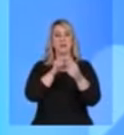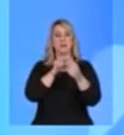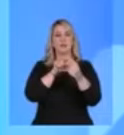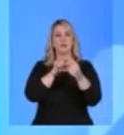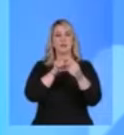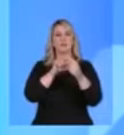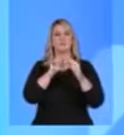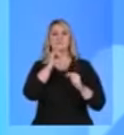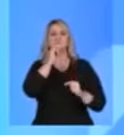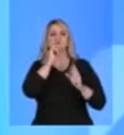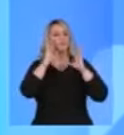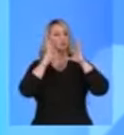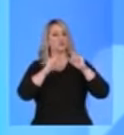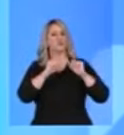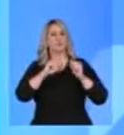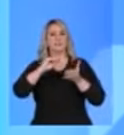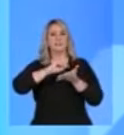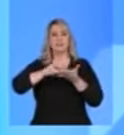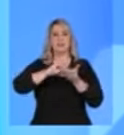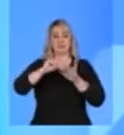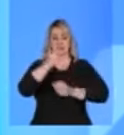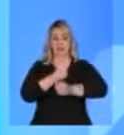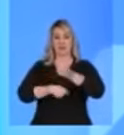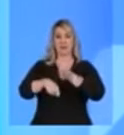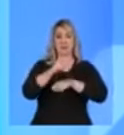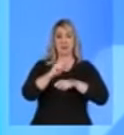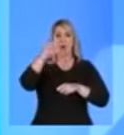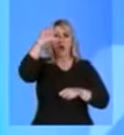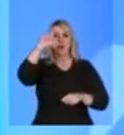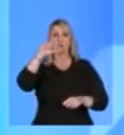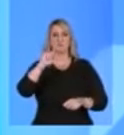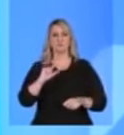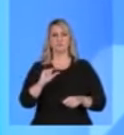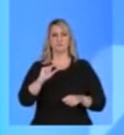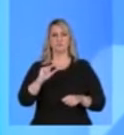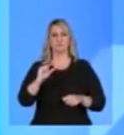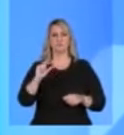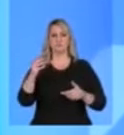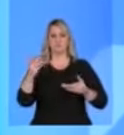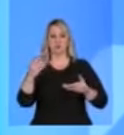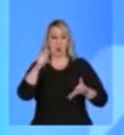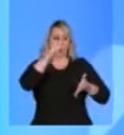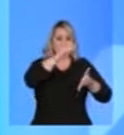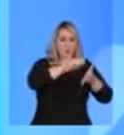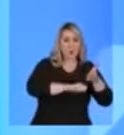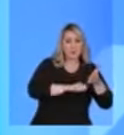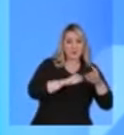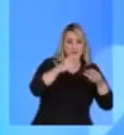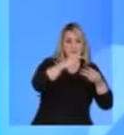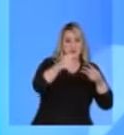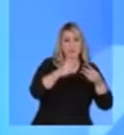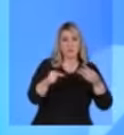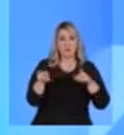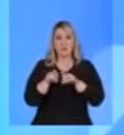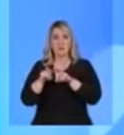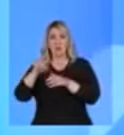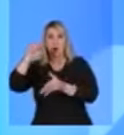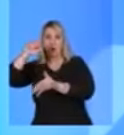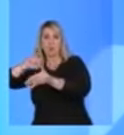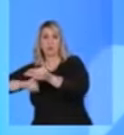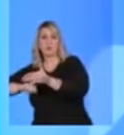estabelece metas por exemplo paraa Secretaria de Administração a redução da relação entre contratação por licitação e